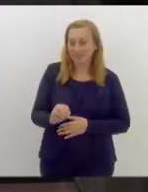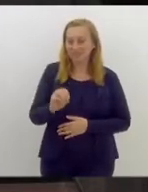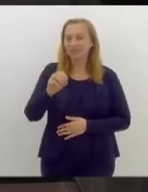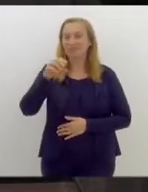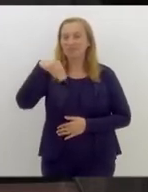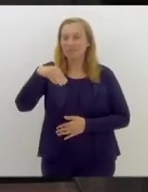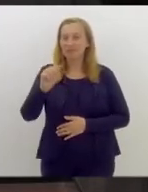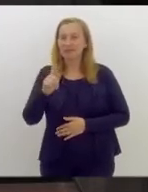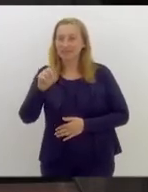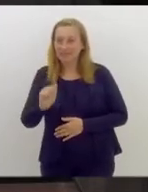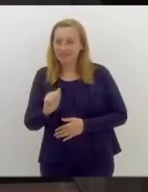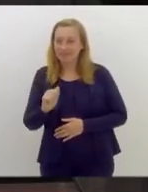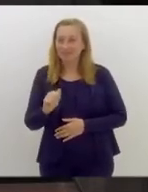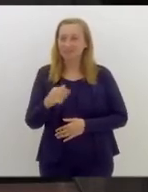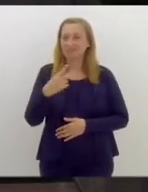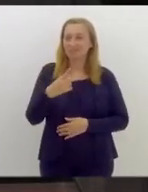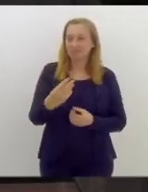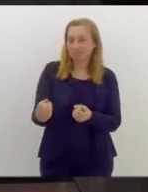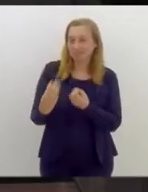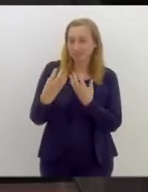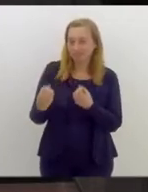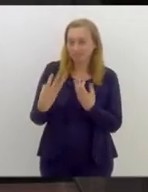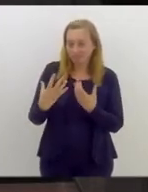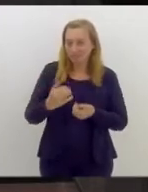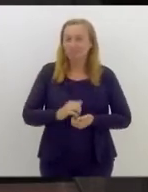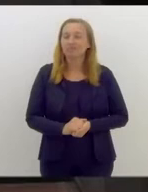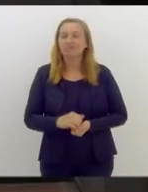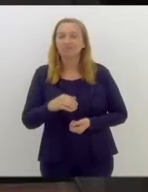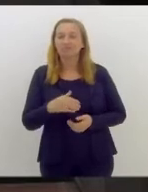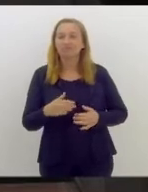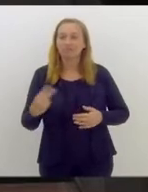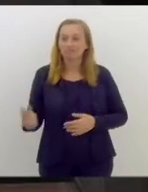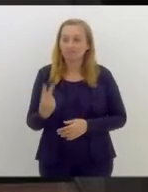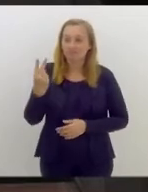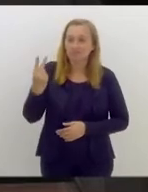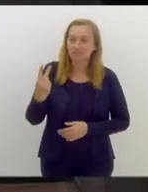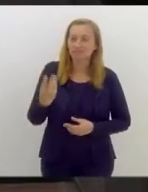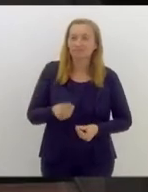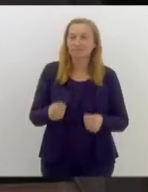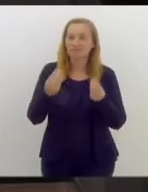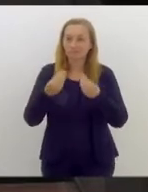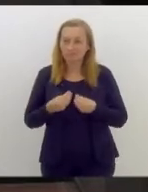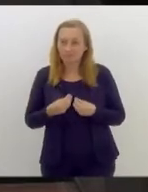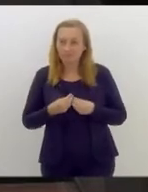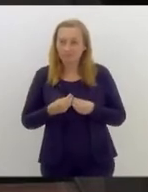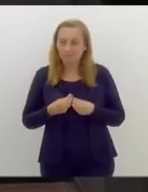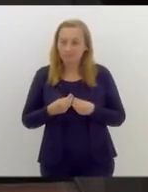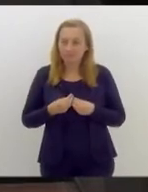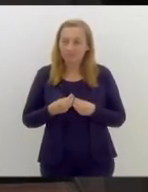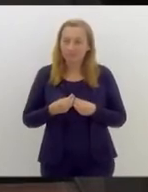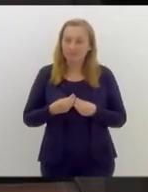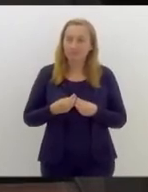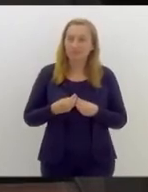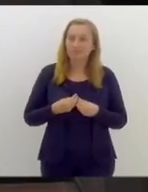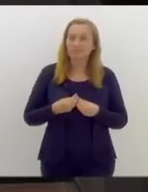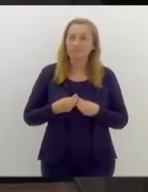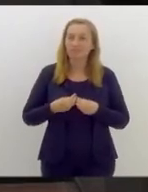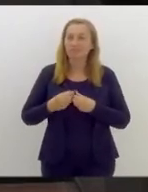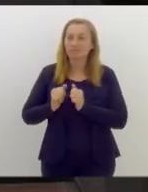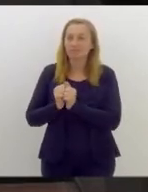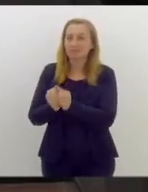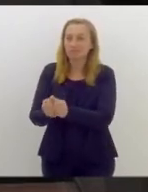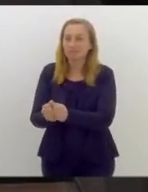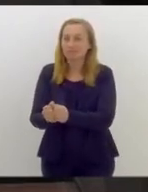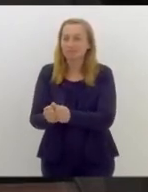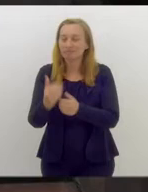Magna Barbosa Salles, por seus ensinamentos e princípios que me deram e que me nortearam a vida inteira.